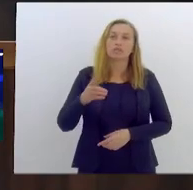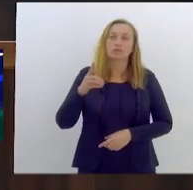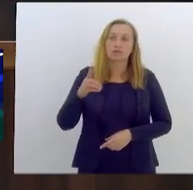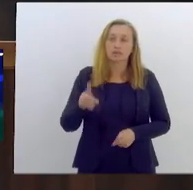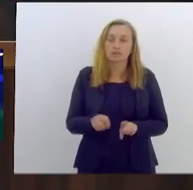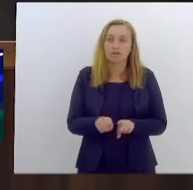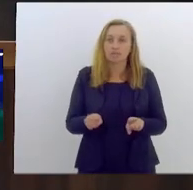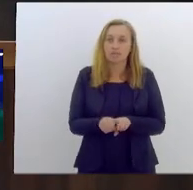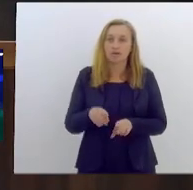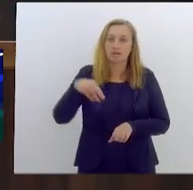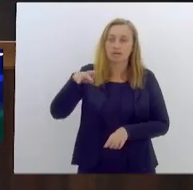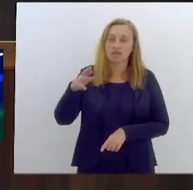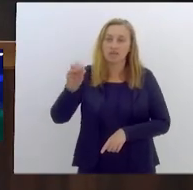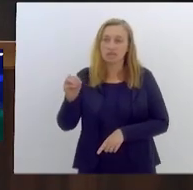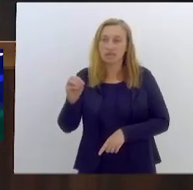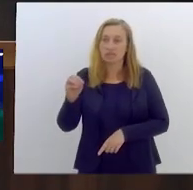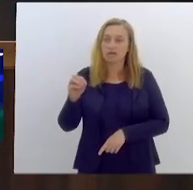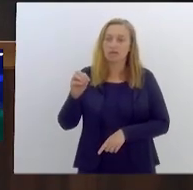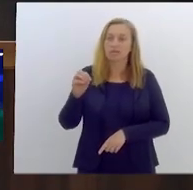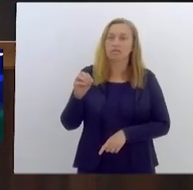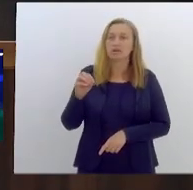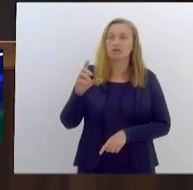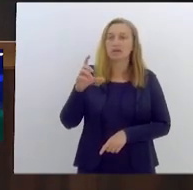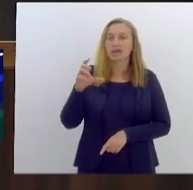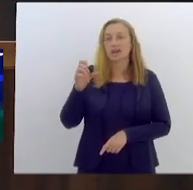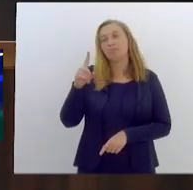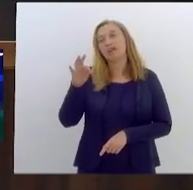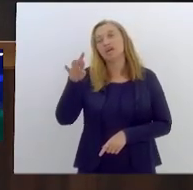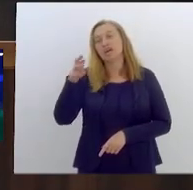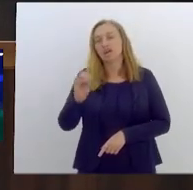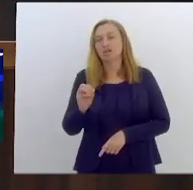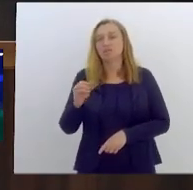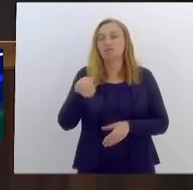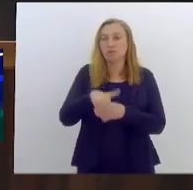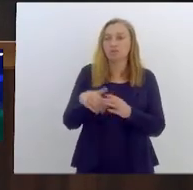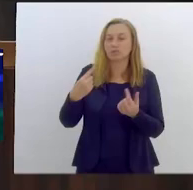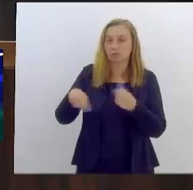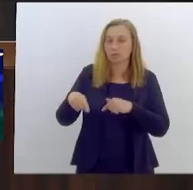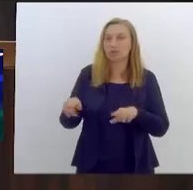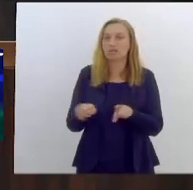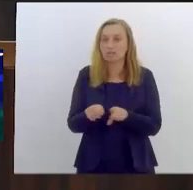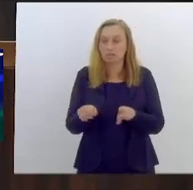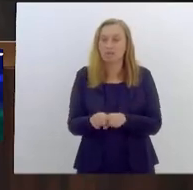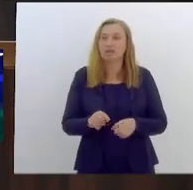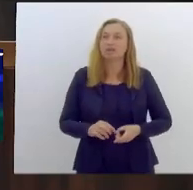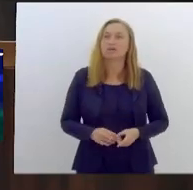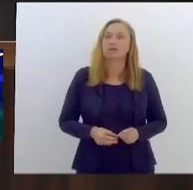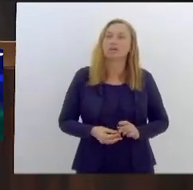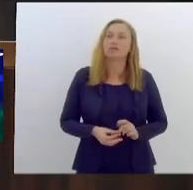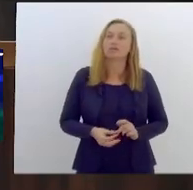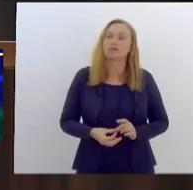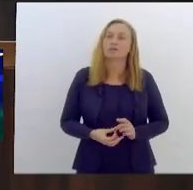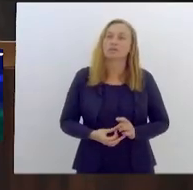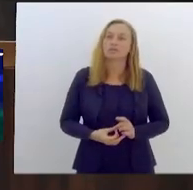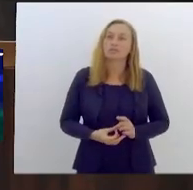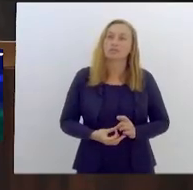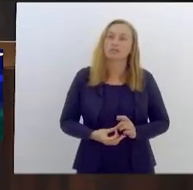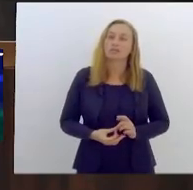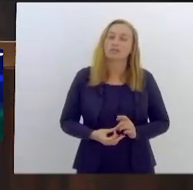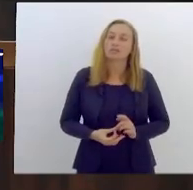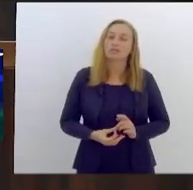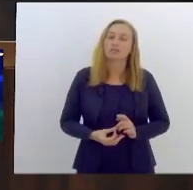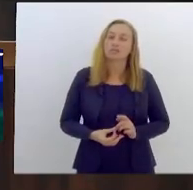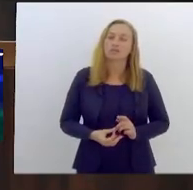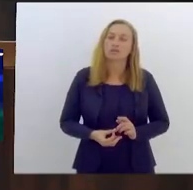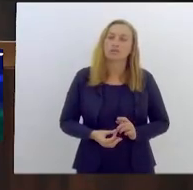quer consignar o voto contrário, presidente. Deputado Marcelo Cabeleireiro, voto contrário. Está consignado o voto contrário.